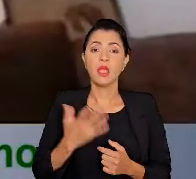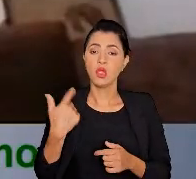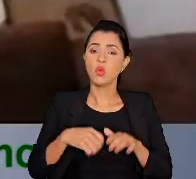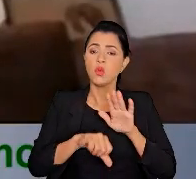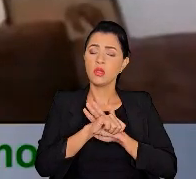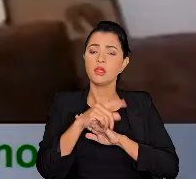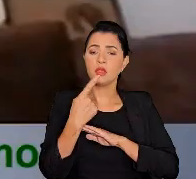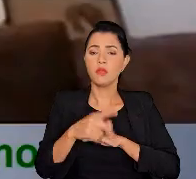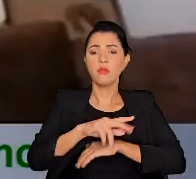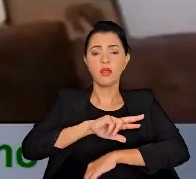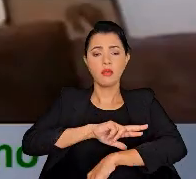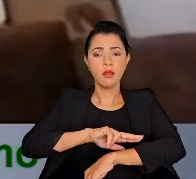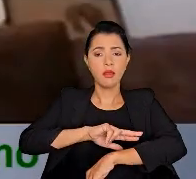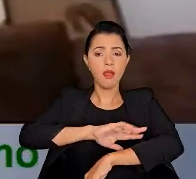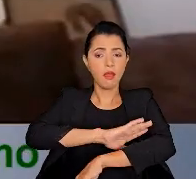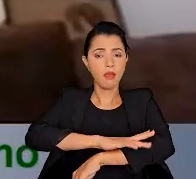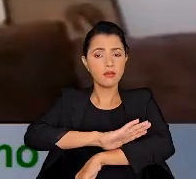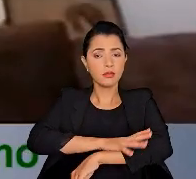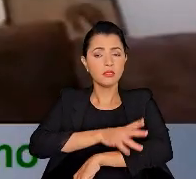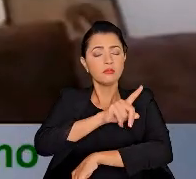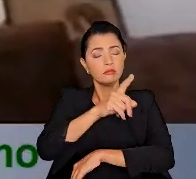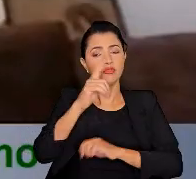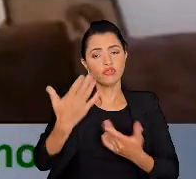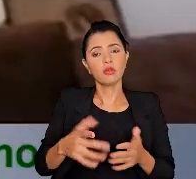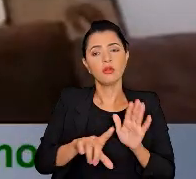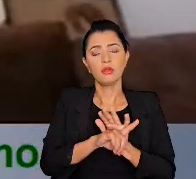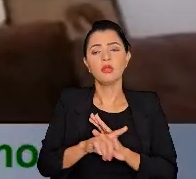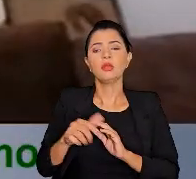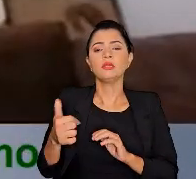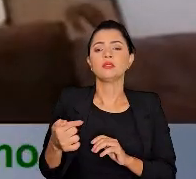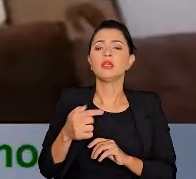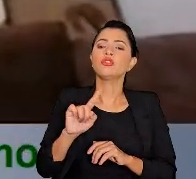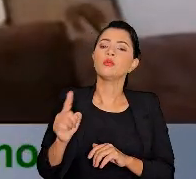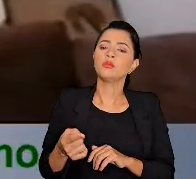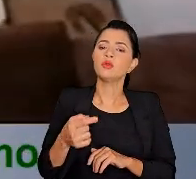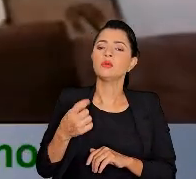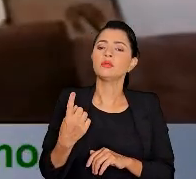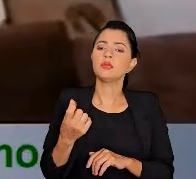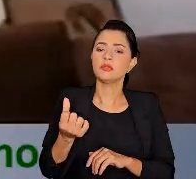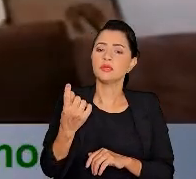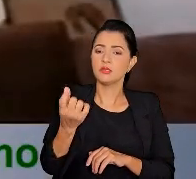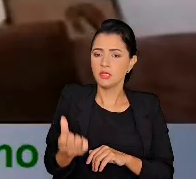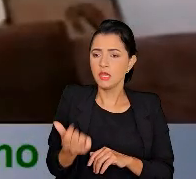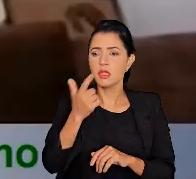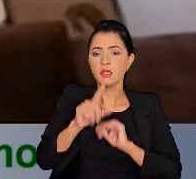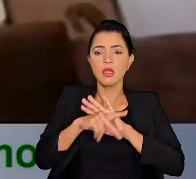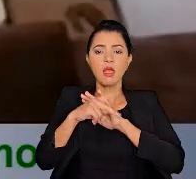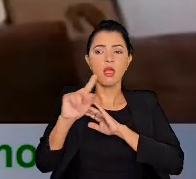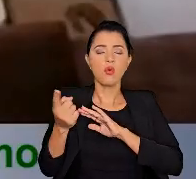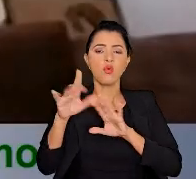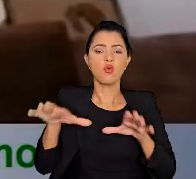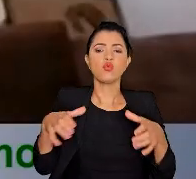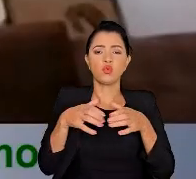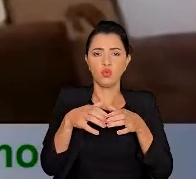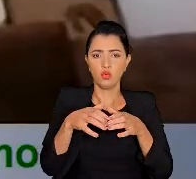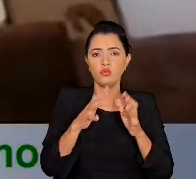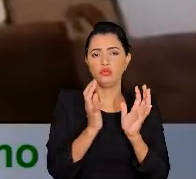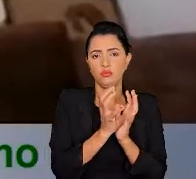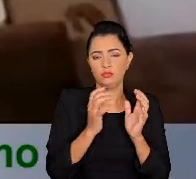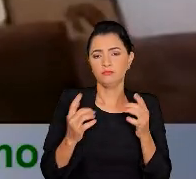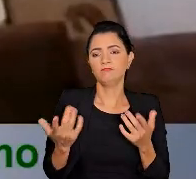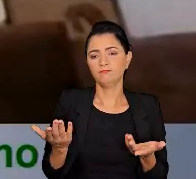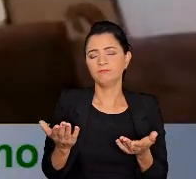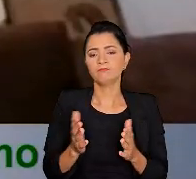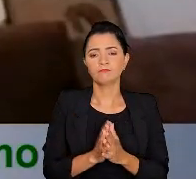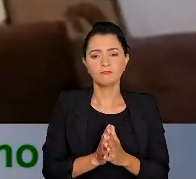por sua vez, o senhor já fez menção aí, a Lei 7.716, ele é dirigido a uma coletividade. E